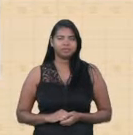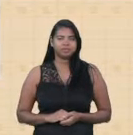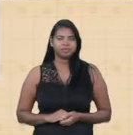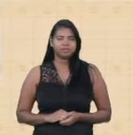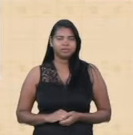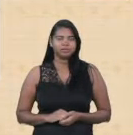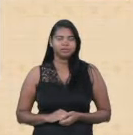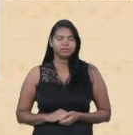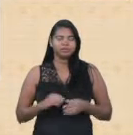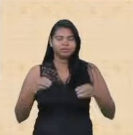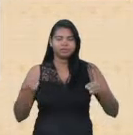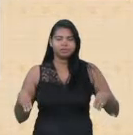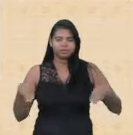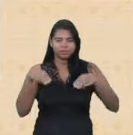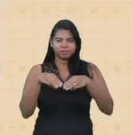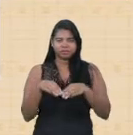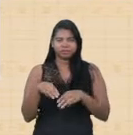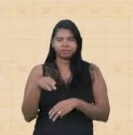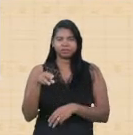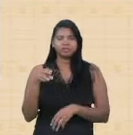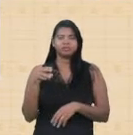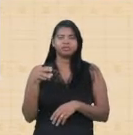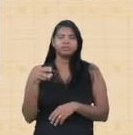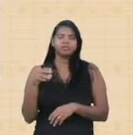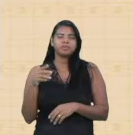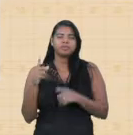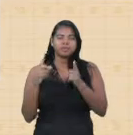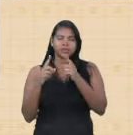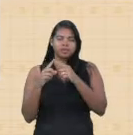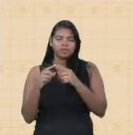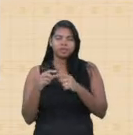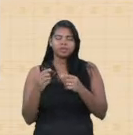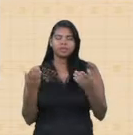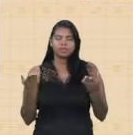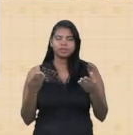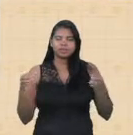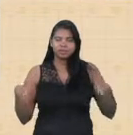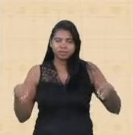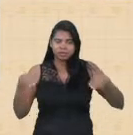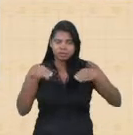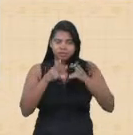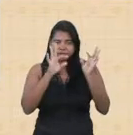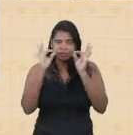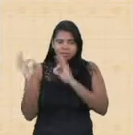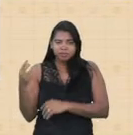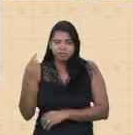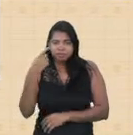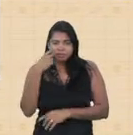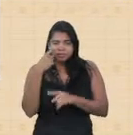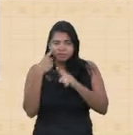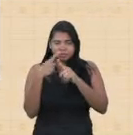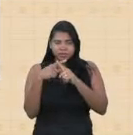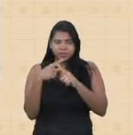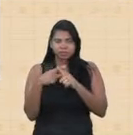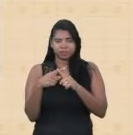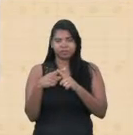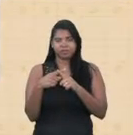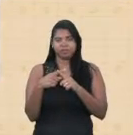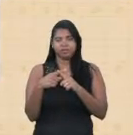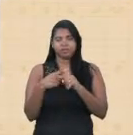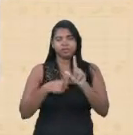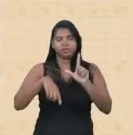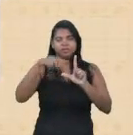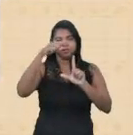campo magnético. Então, se esse campo magnético você estiver vendo o xizinho, você vai pegar o seu